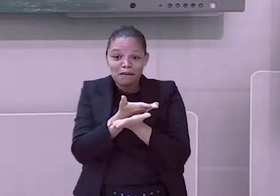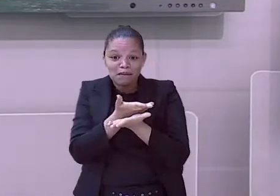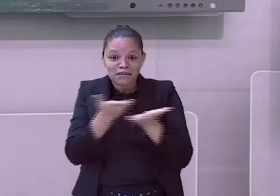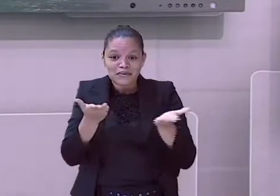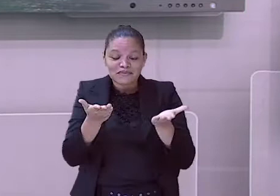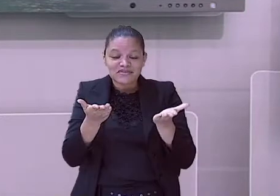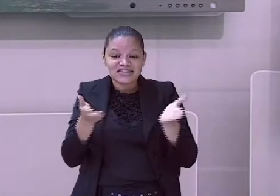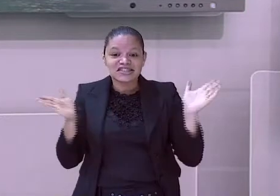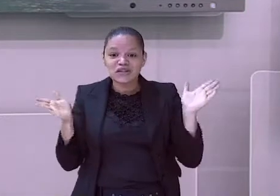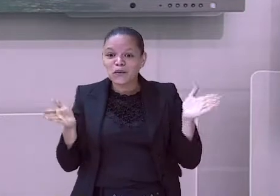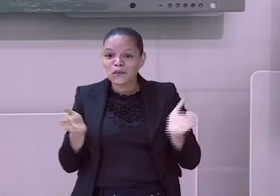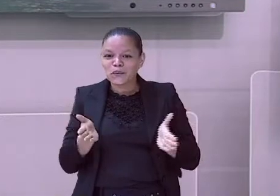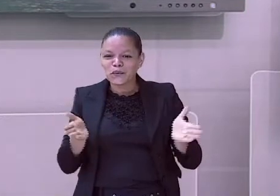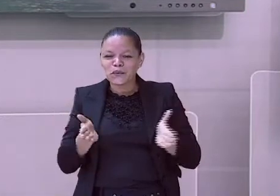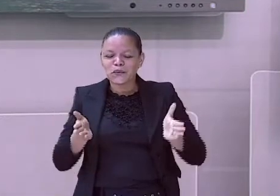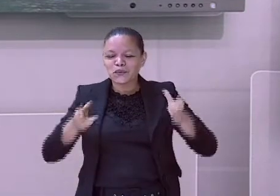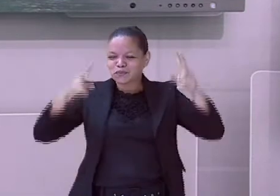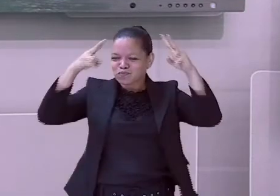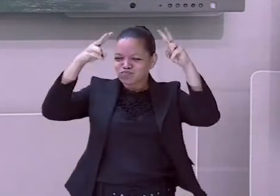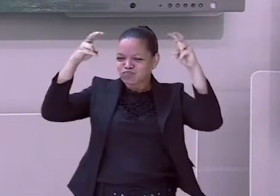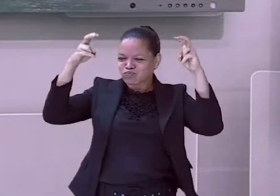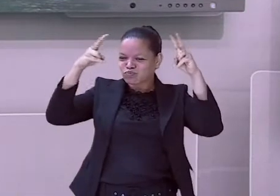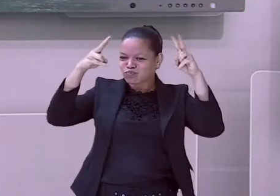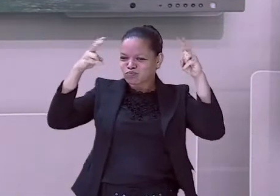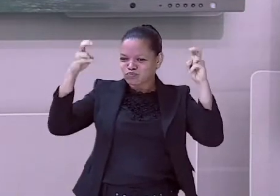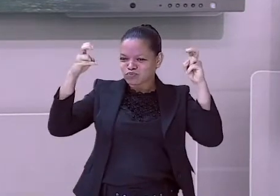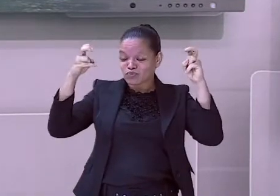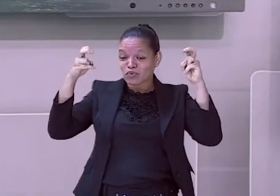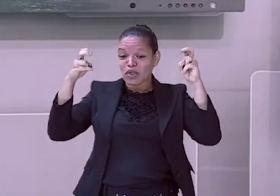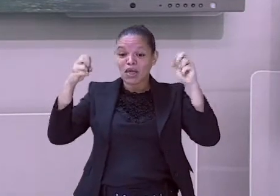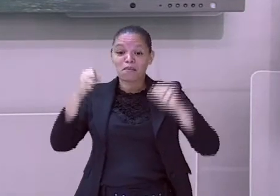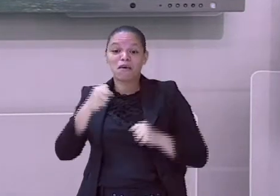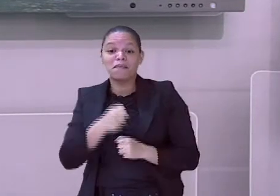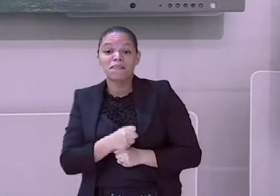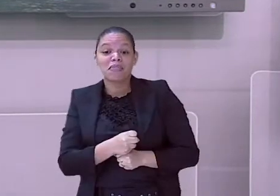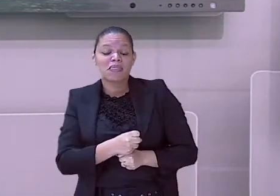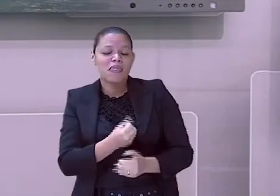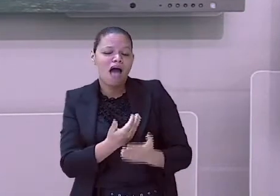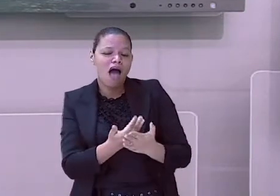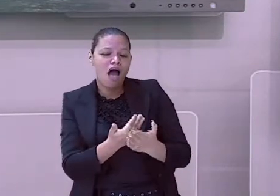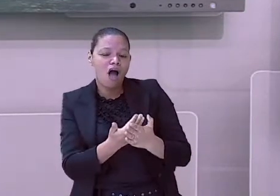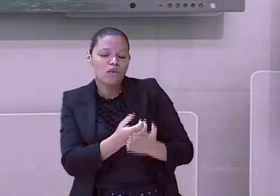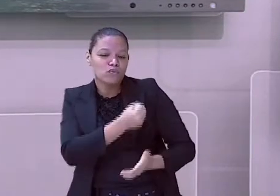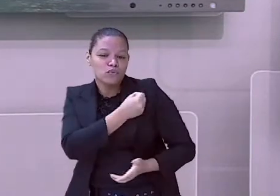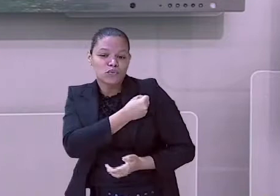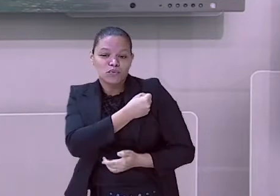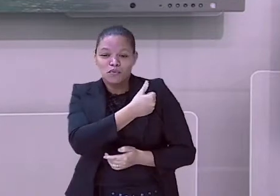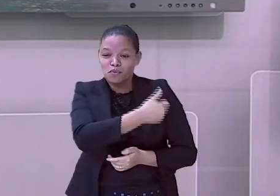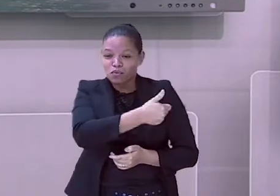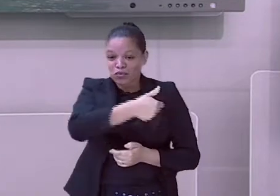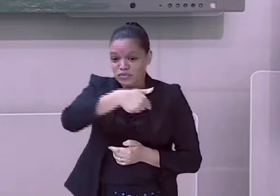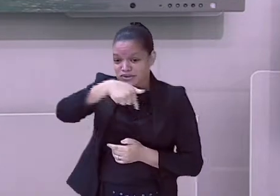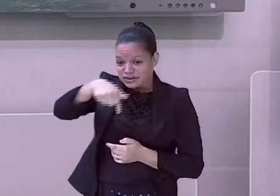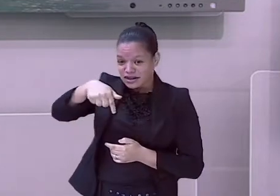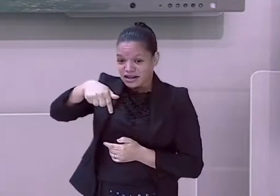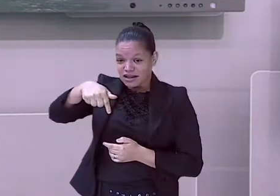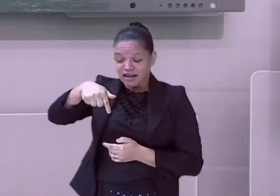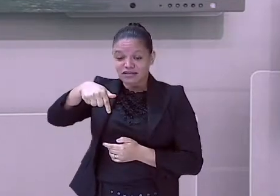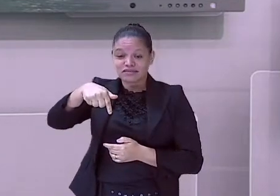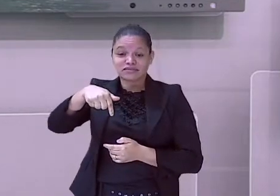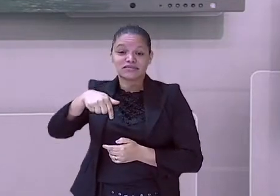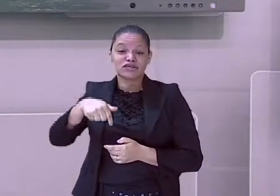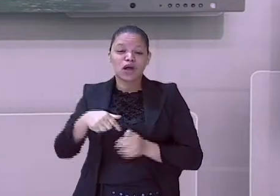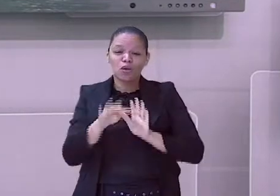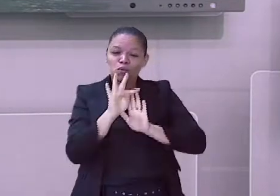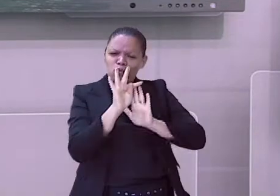de conhecimento sobre a aula 17, sobre texto informativo. Vamos